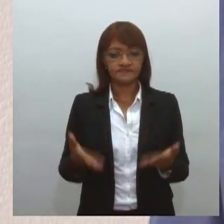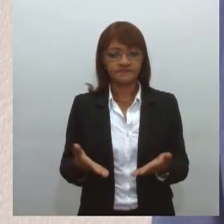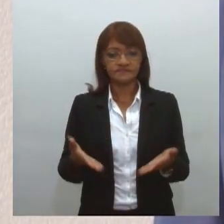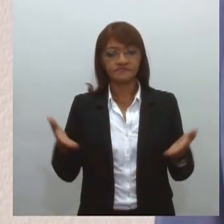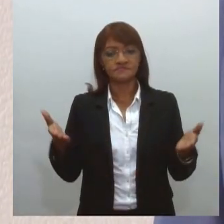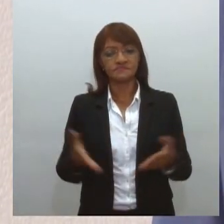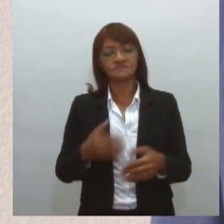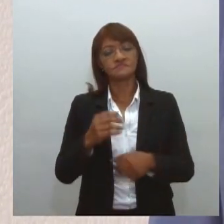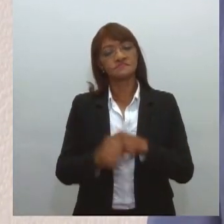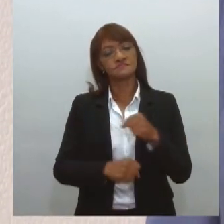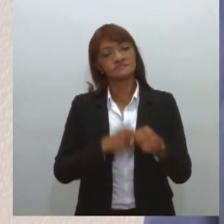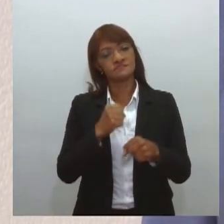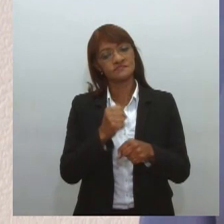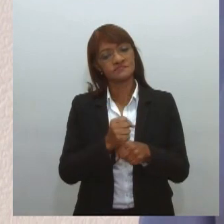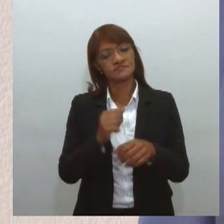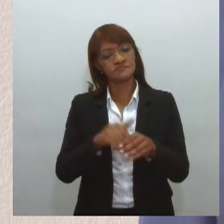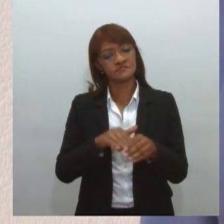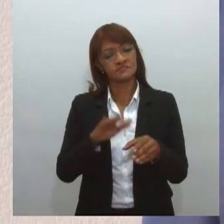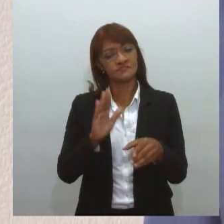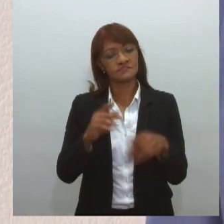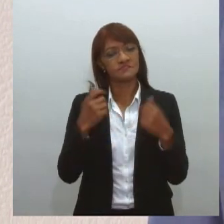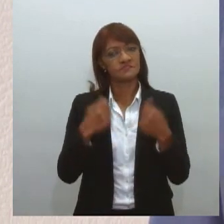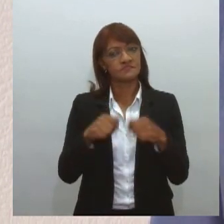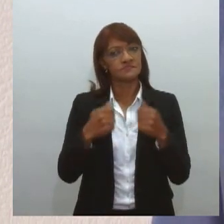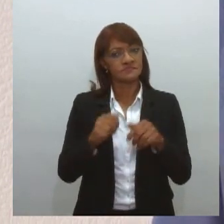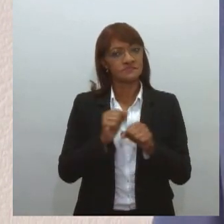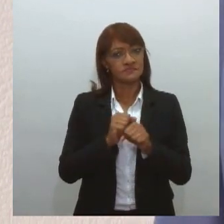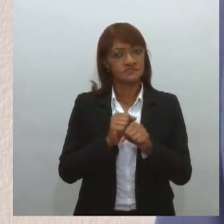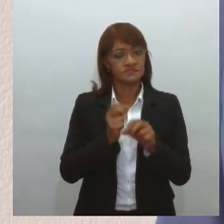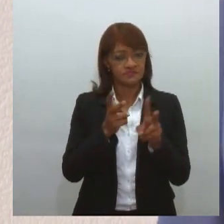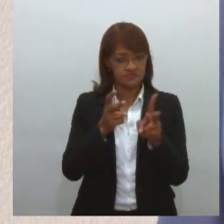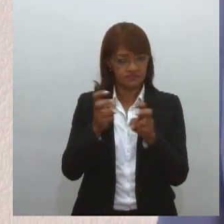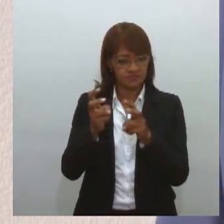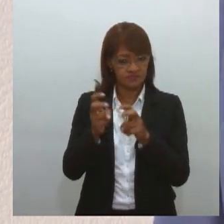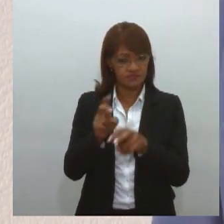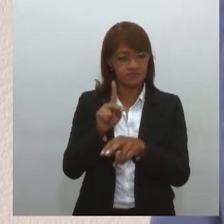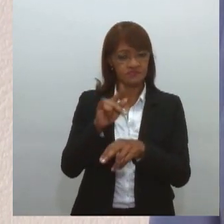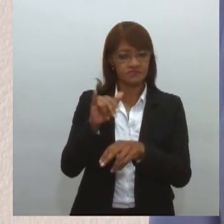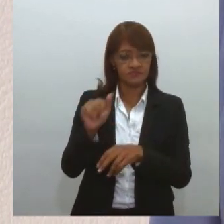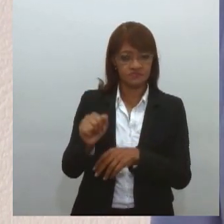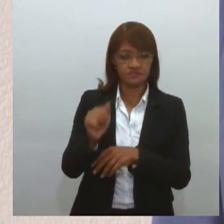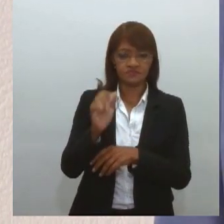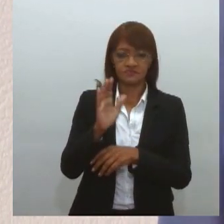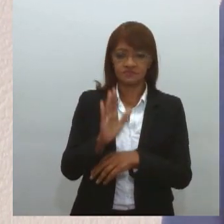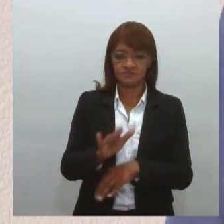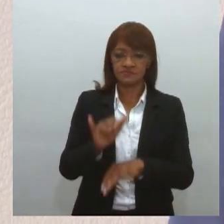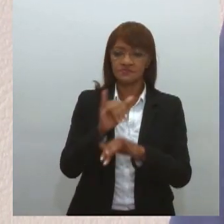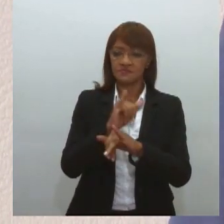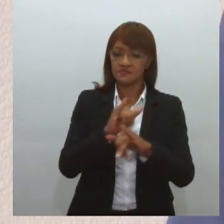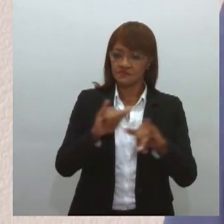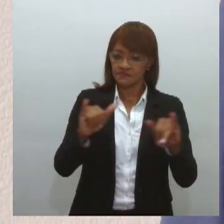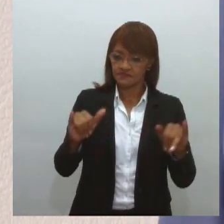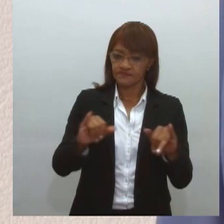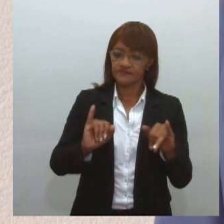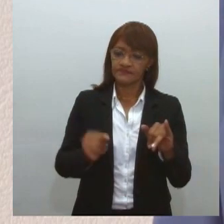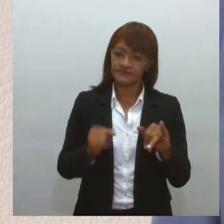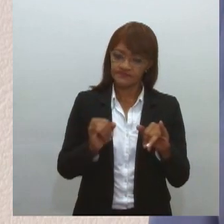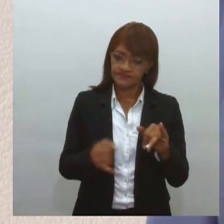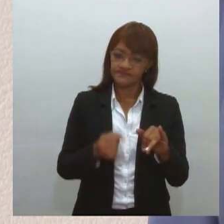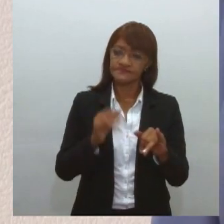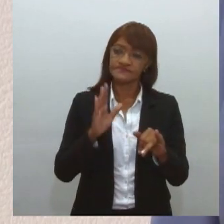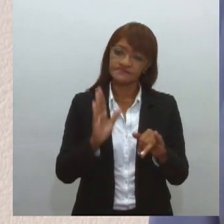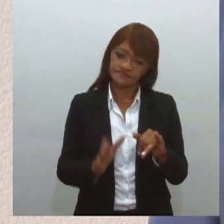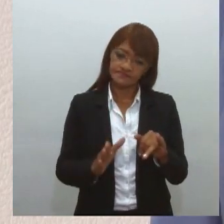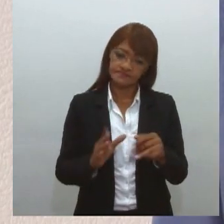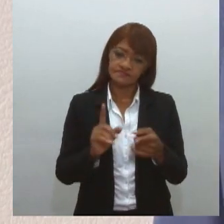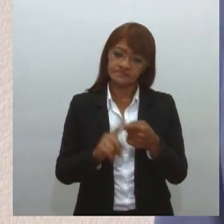ficar atento a algumas datas importantes, né? Foi divulgado no início do ano, em janeiro, esse calendário eleitoral e termina